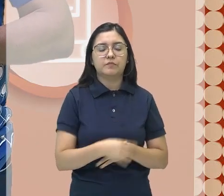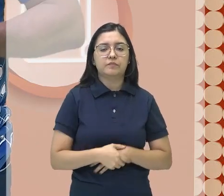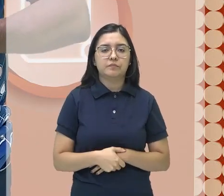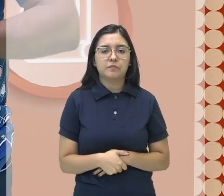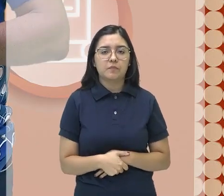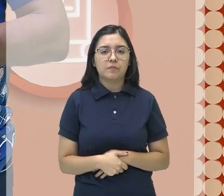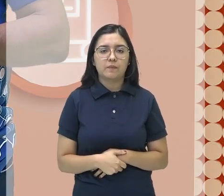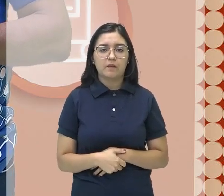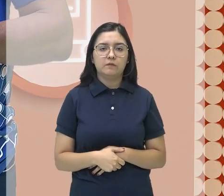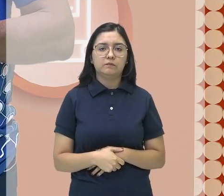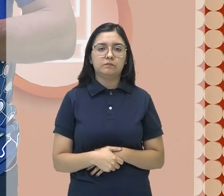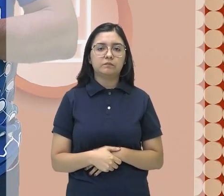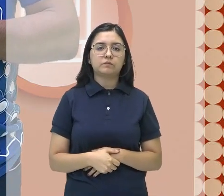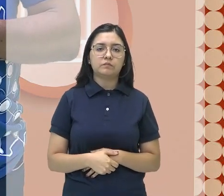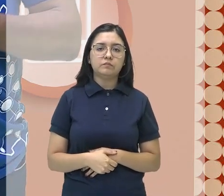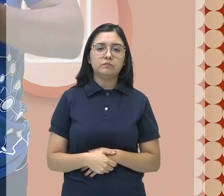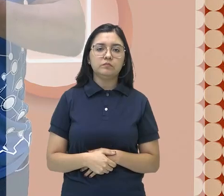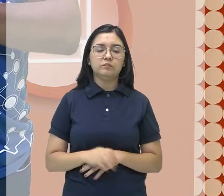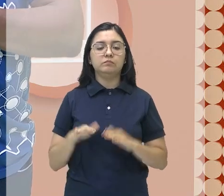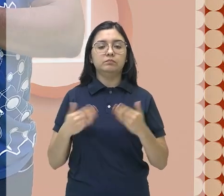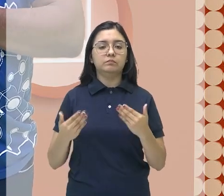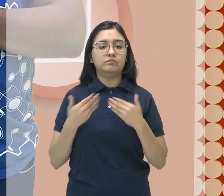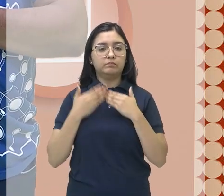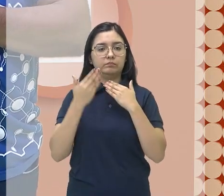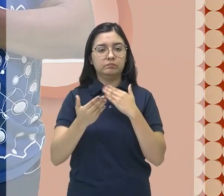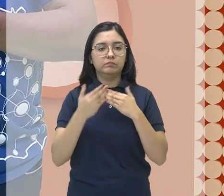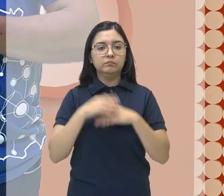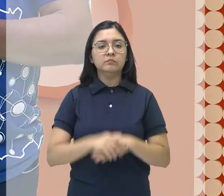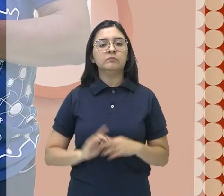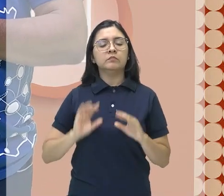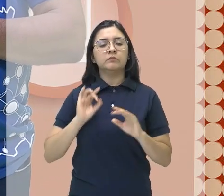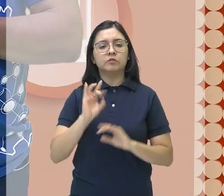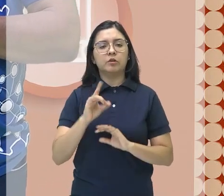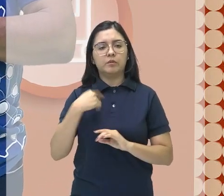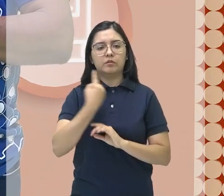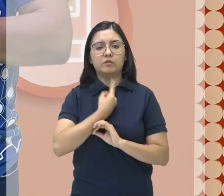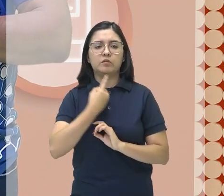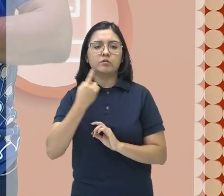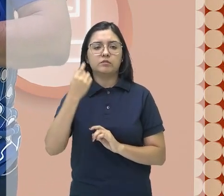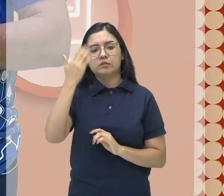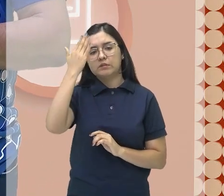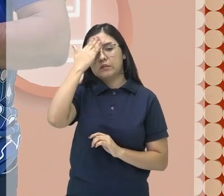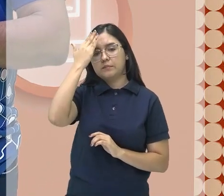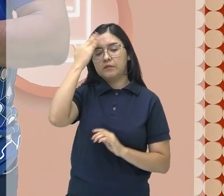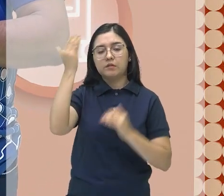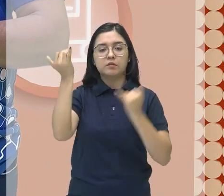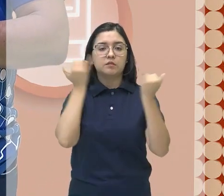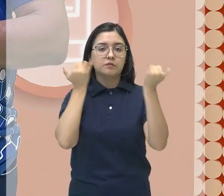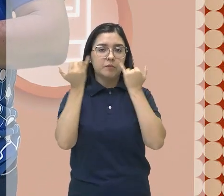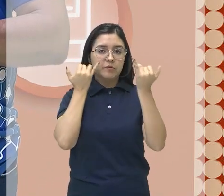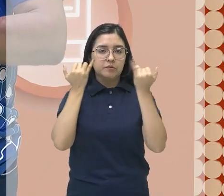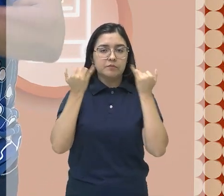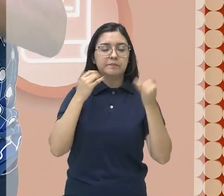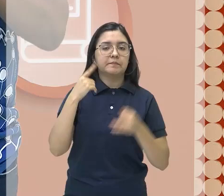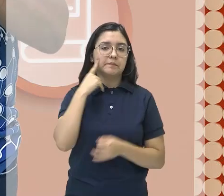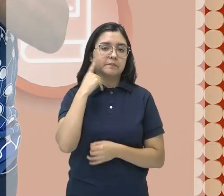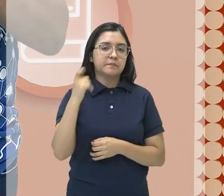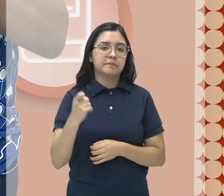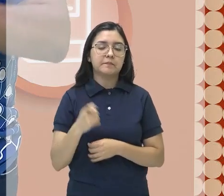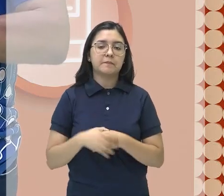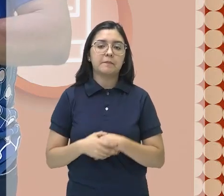muito. Então, continuando, pessoal, é só para a gente ter uma ideia, né, desses dados aqui, que é interessante para a